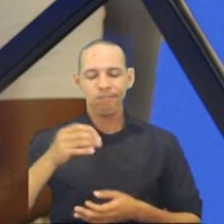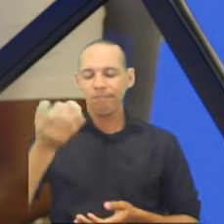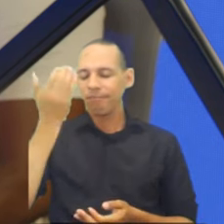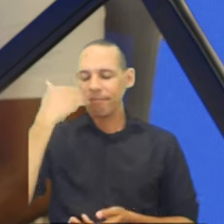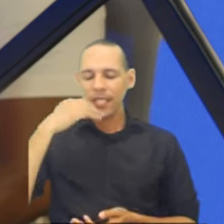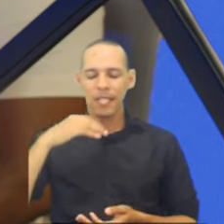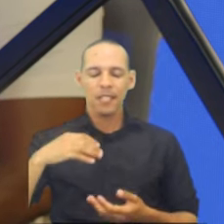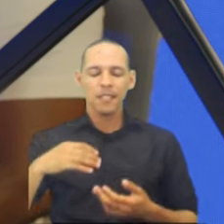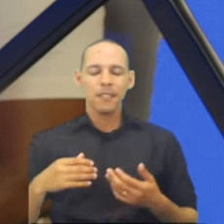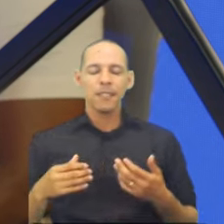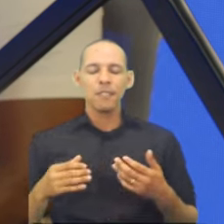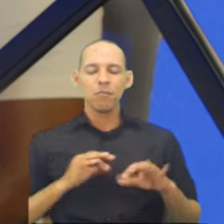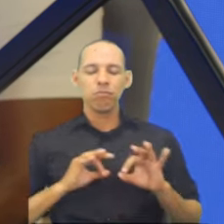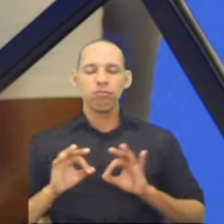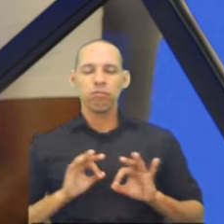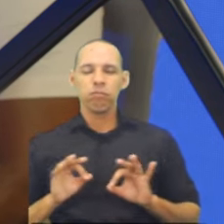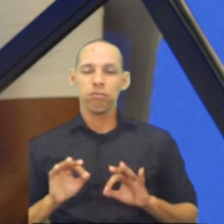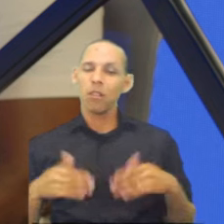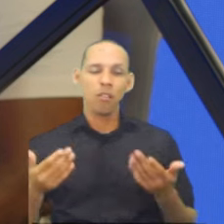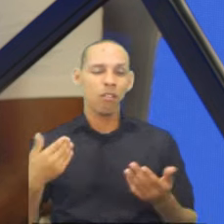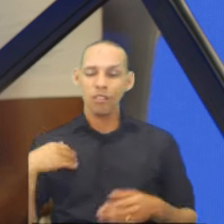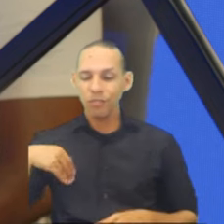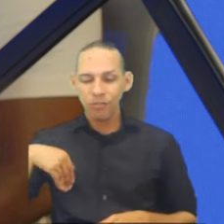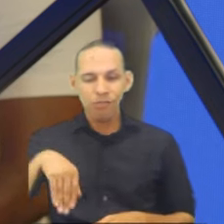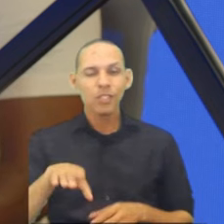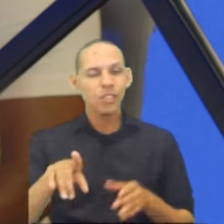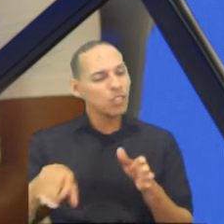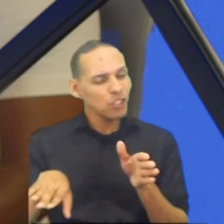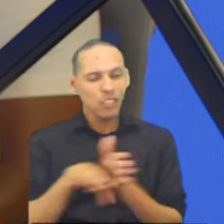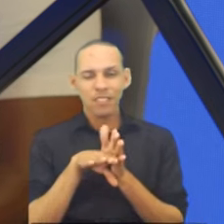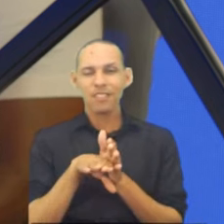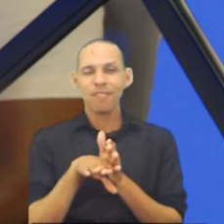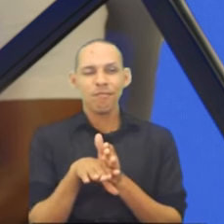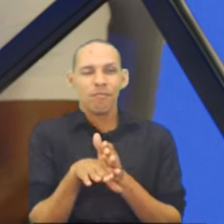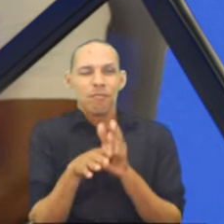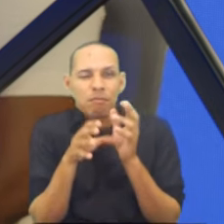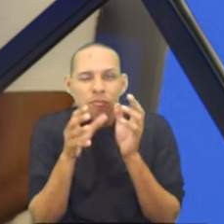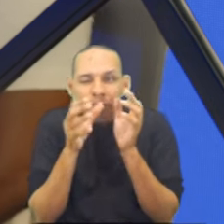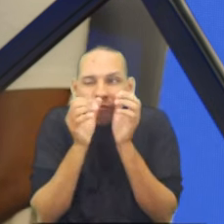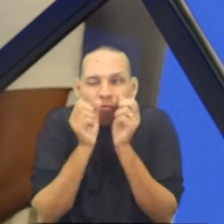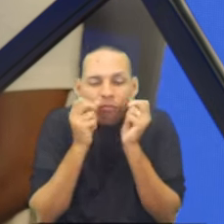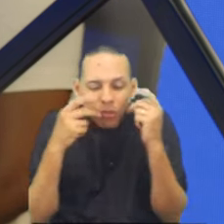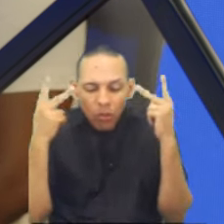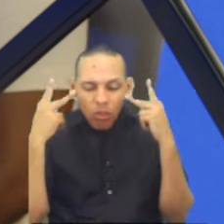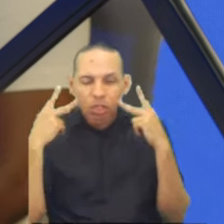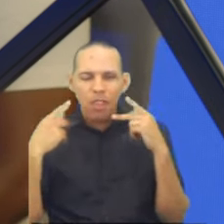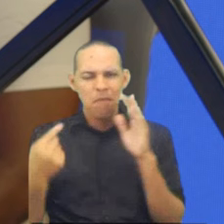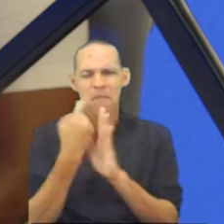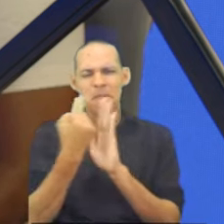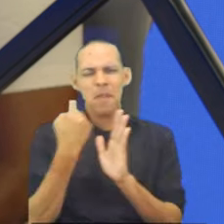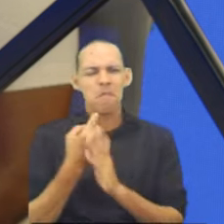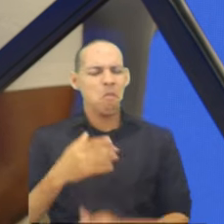espiritualmente porque senão você você é engolido você é engolido me preparo tipo para lidar com todas as